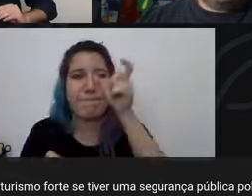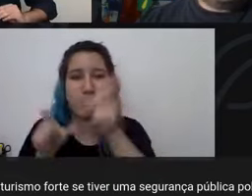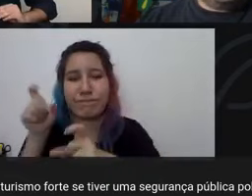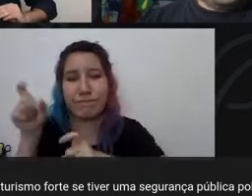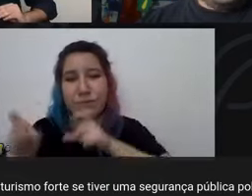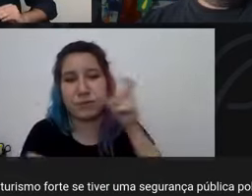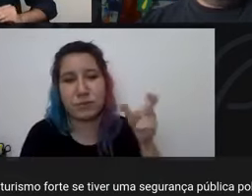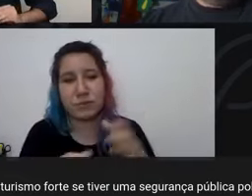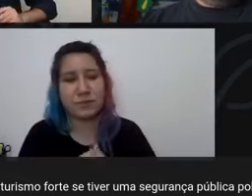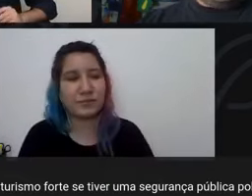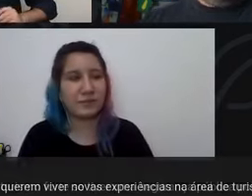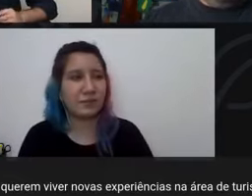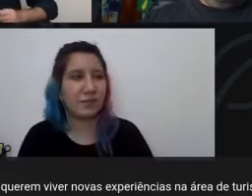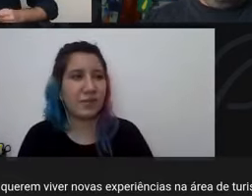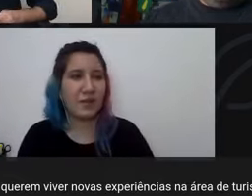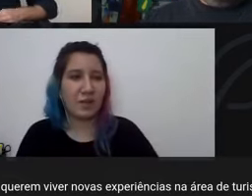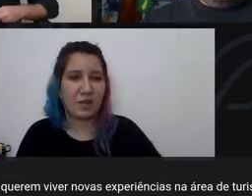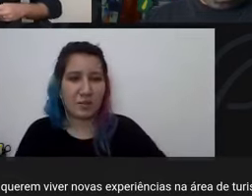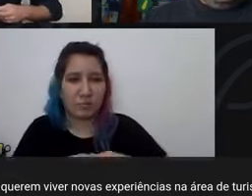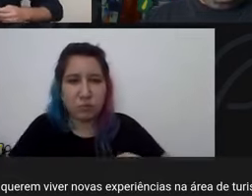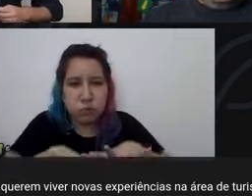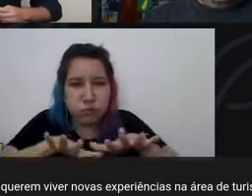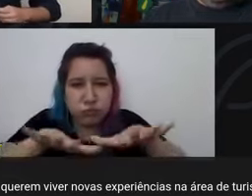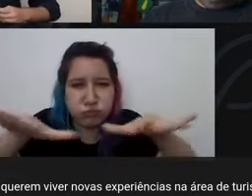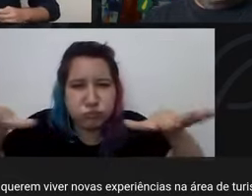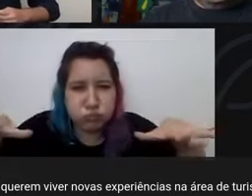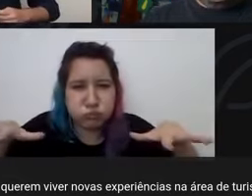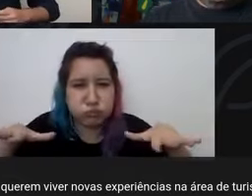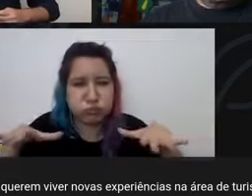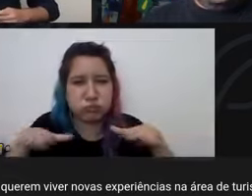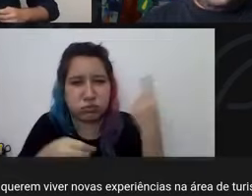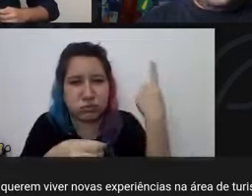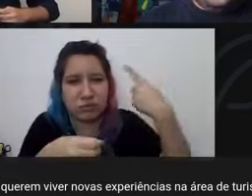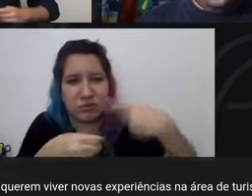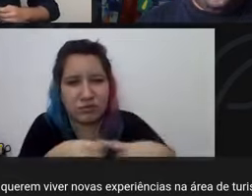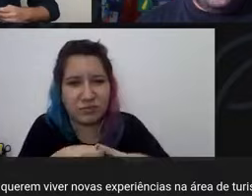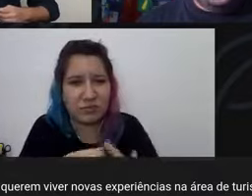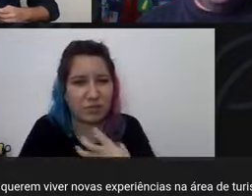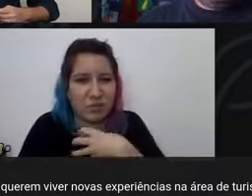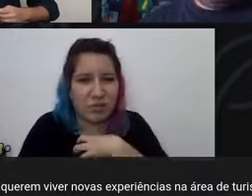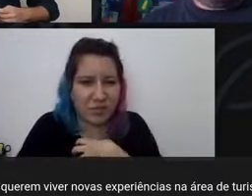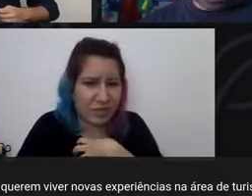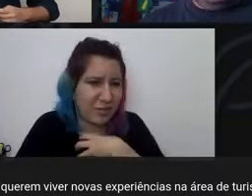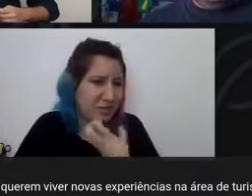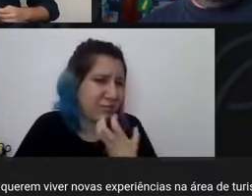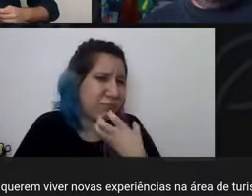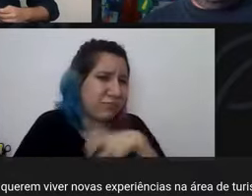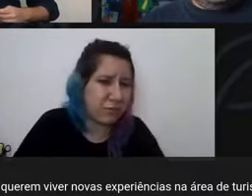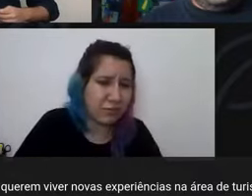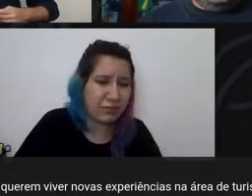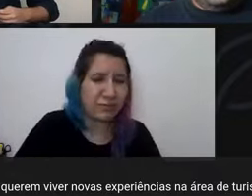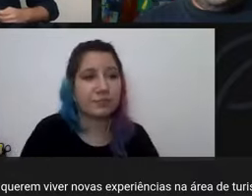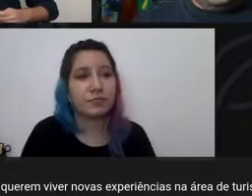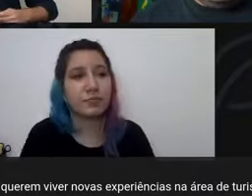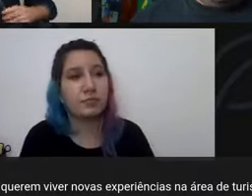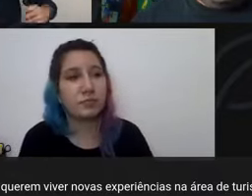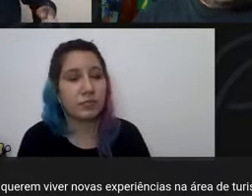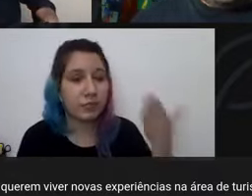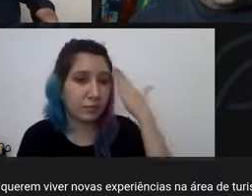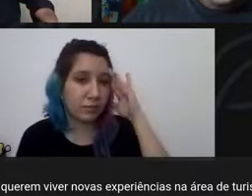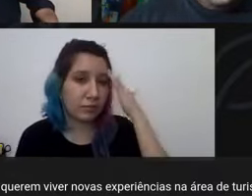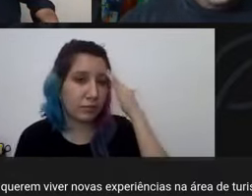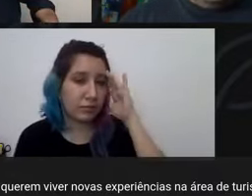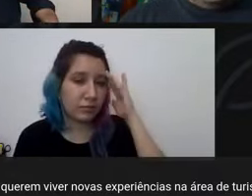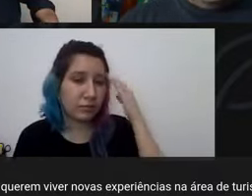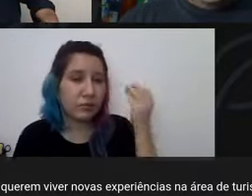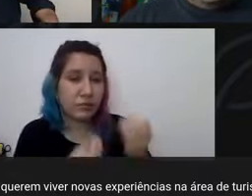se apropriaram da cidade de uma forma indevida, inclusive da questão do turismo de uma forma que a gente não entende que deveria ser feito,